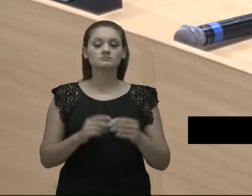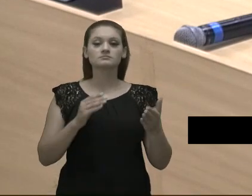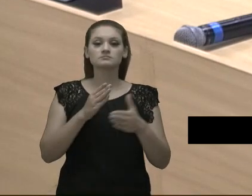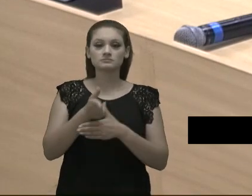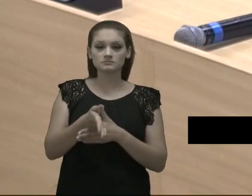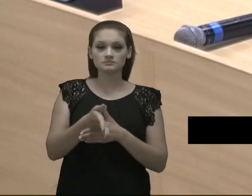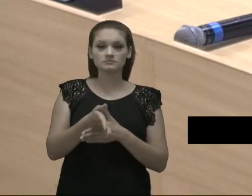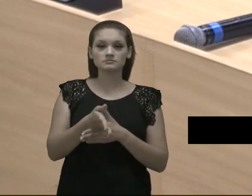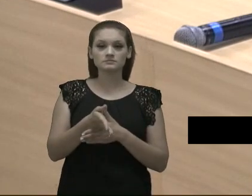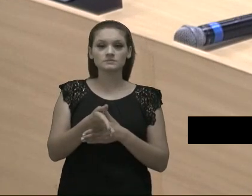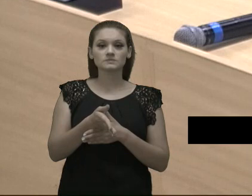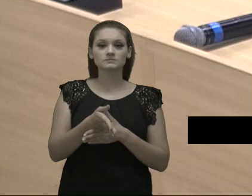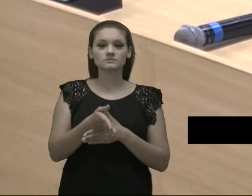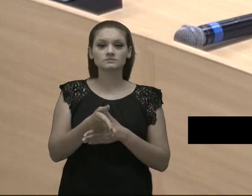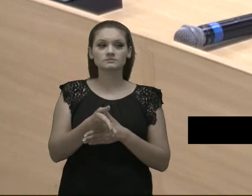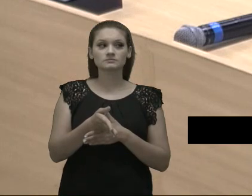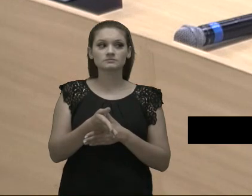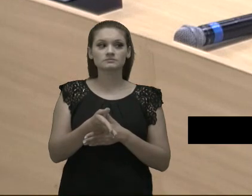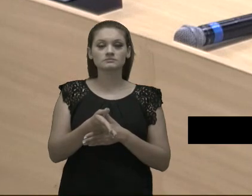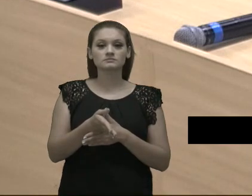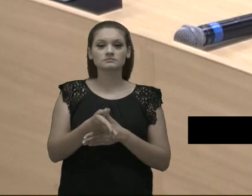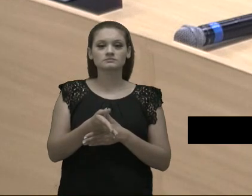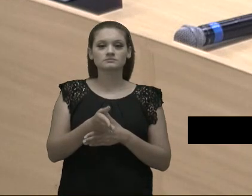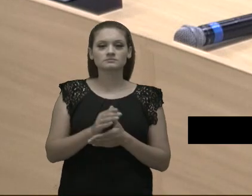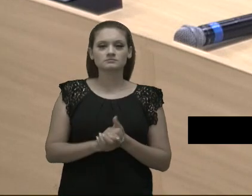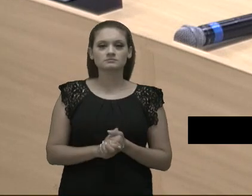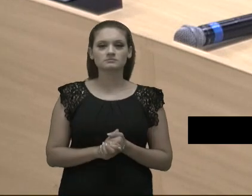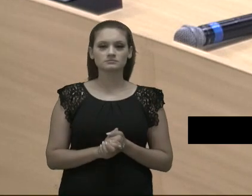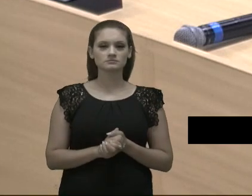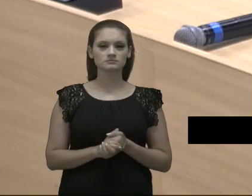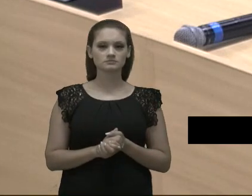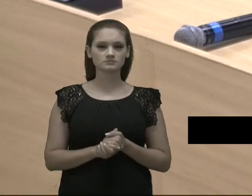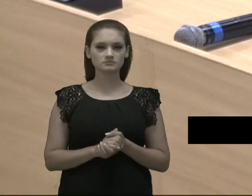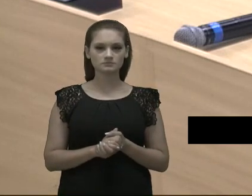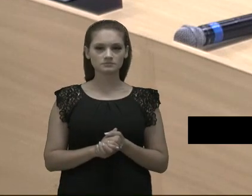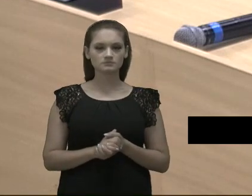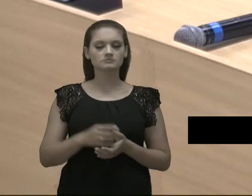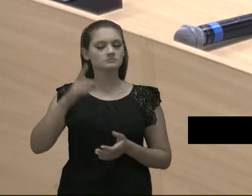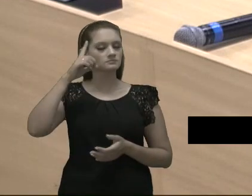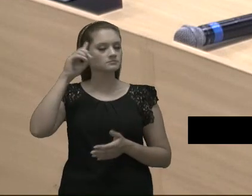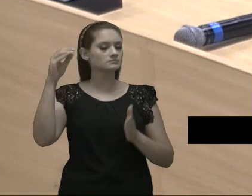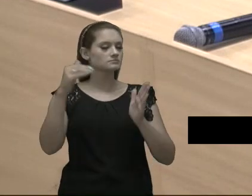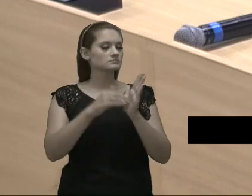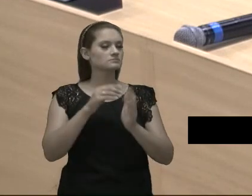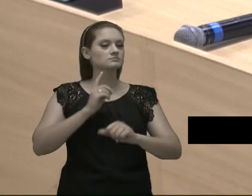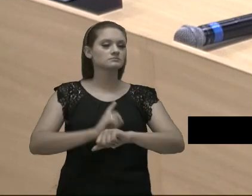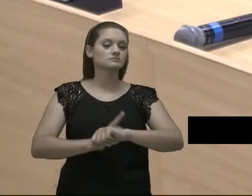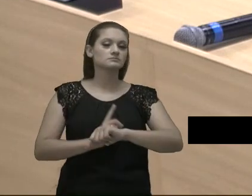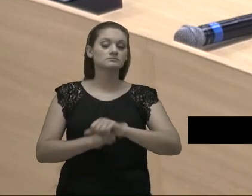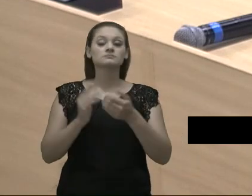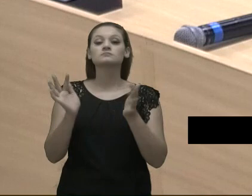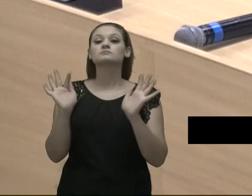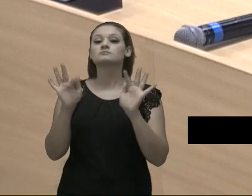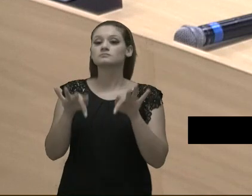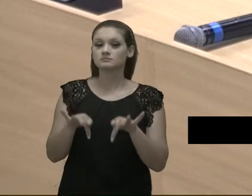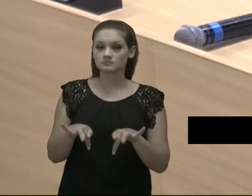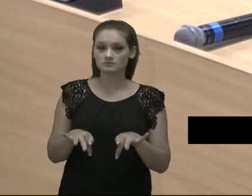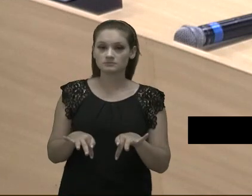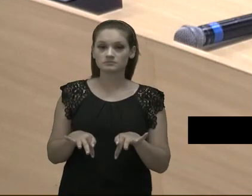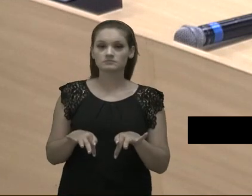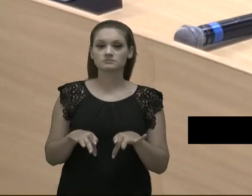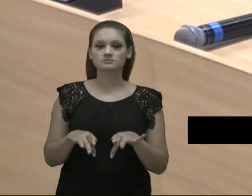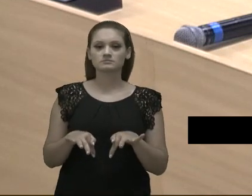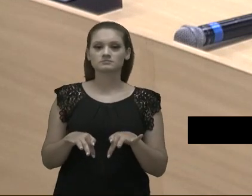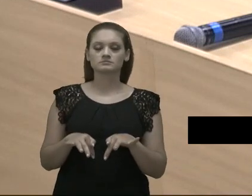inscrevia. Aí saiu até tal... Tal dia, tal horário, finaliza. Depois é feito